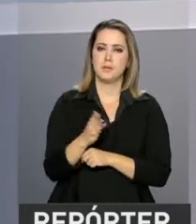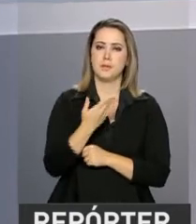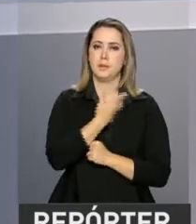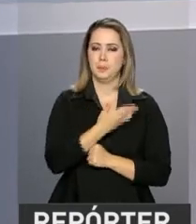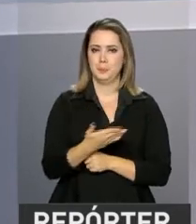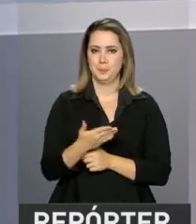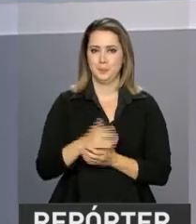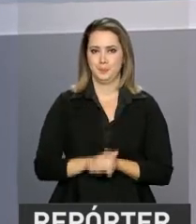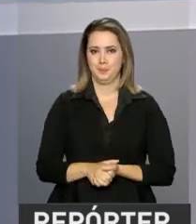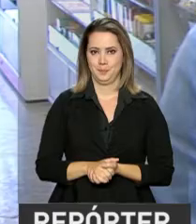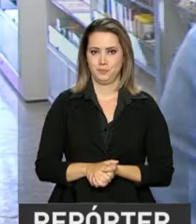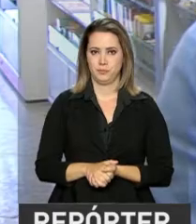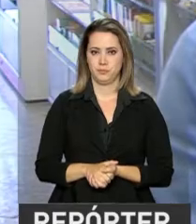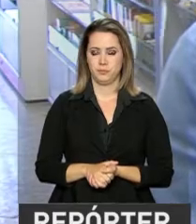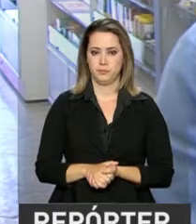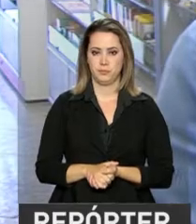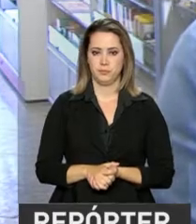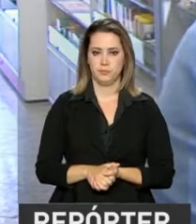detalhes